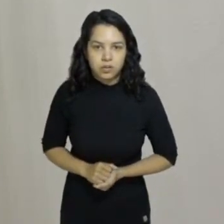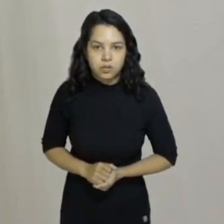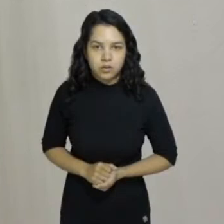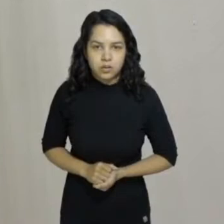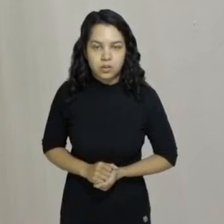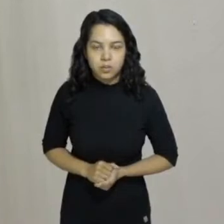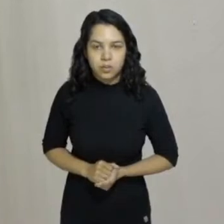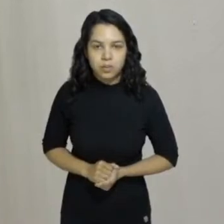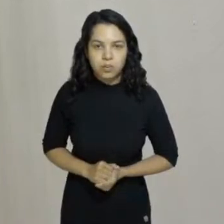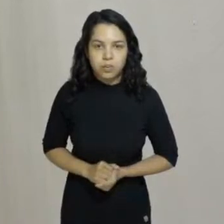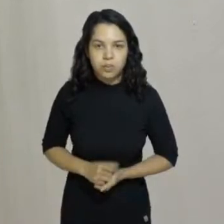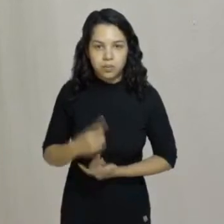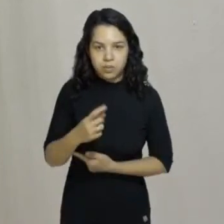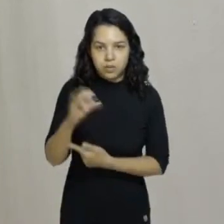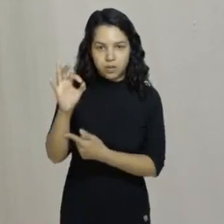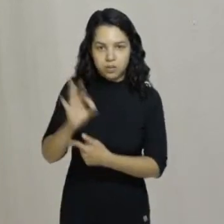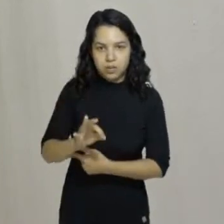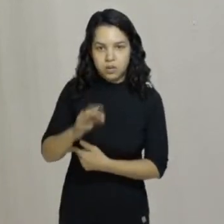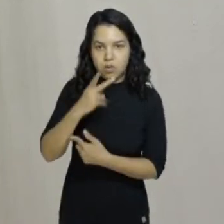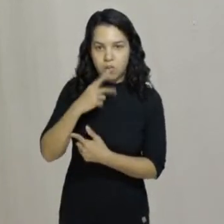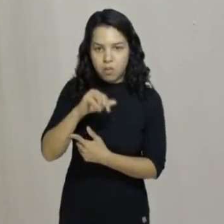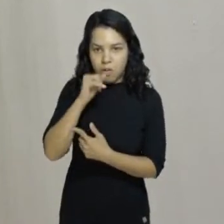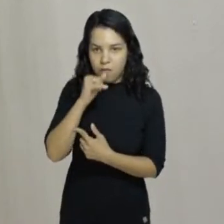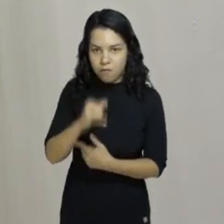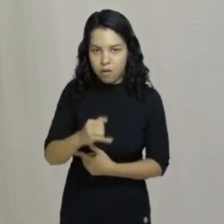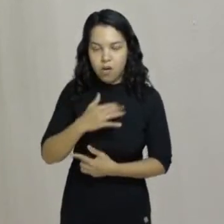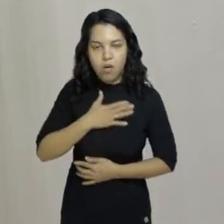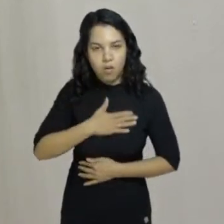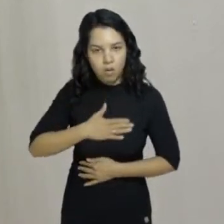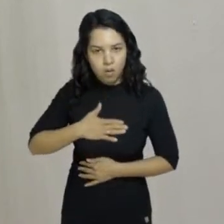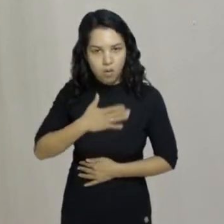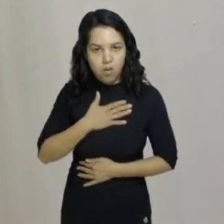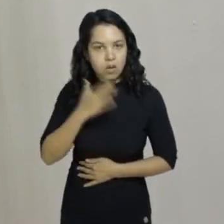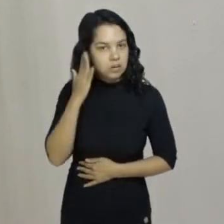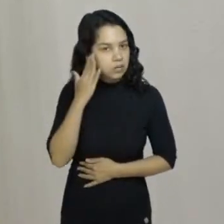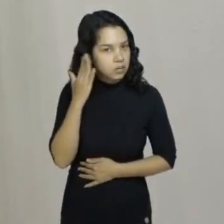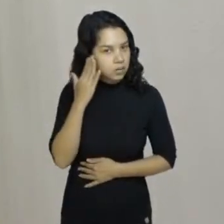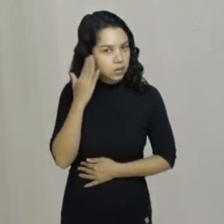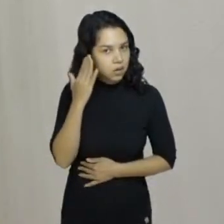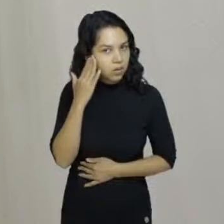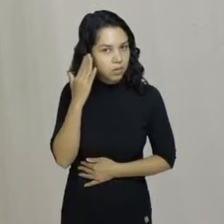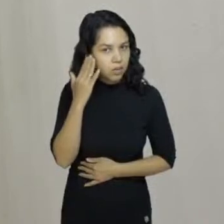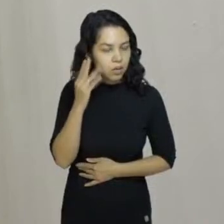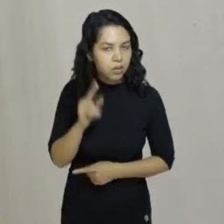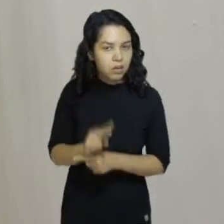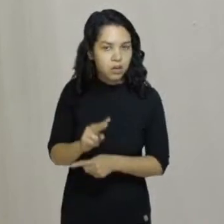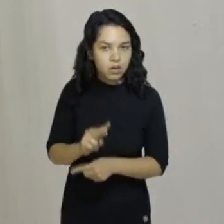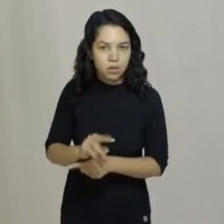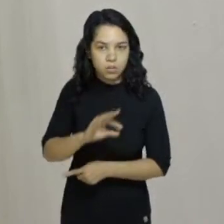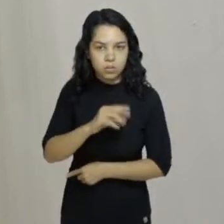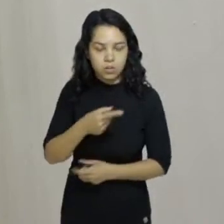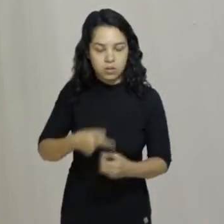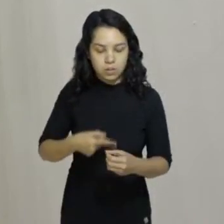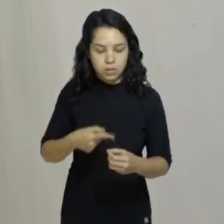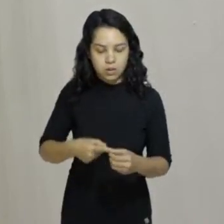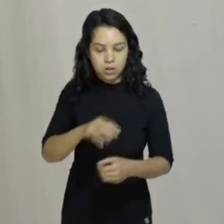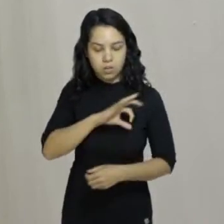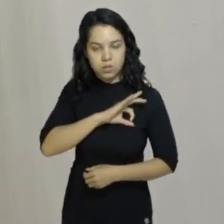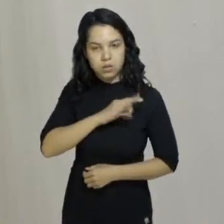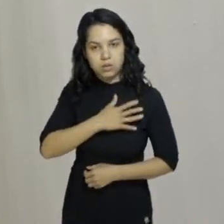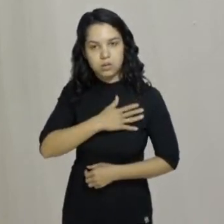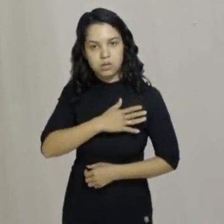100% dos pais se disseram satisfeitos de saber que a guarda municipal e a polícia militar armada